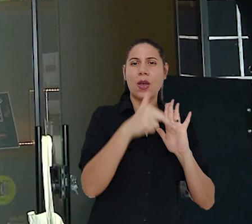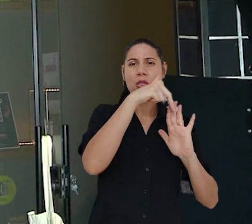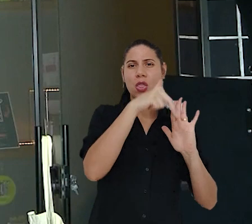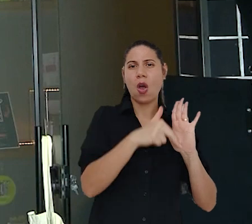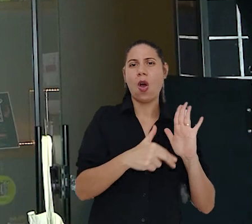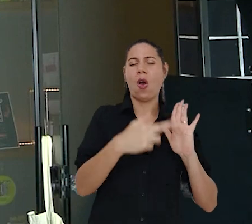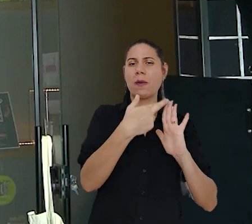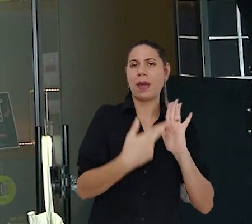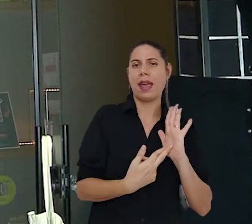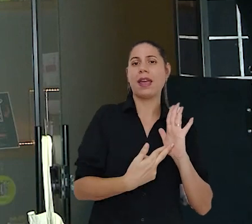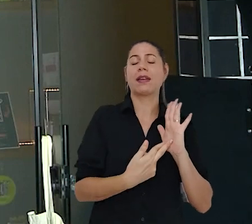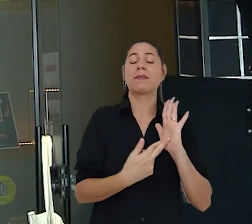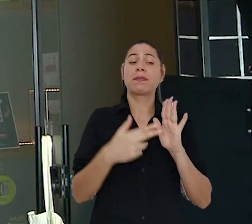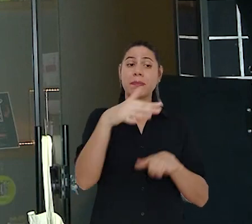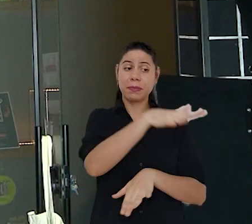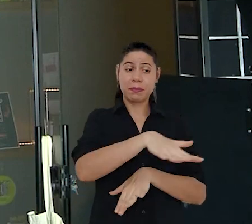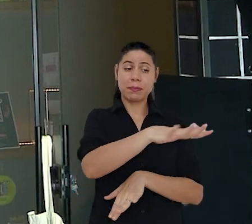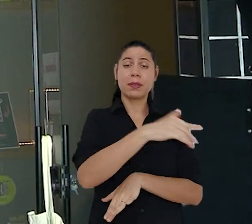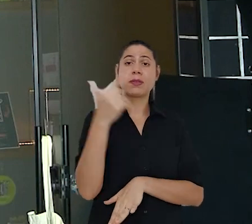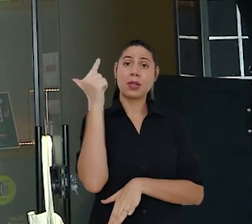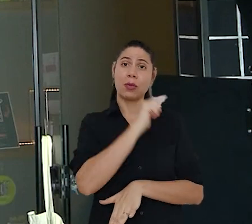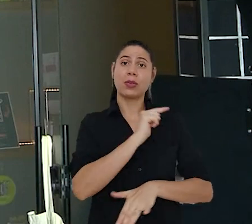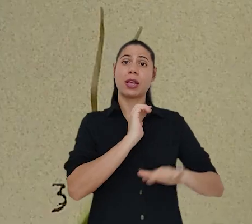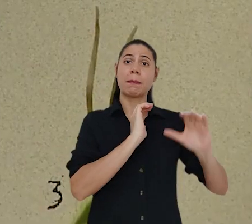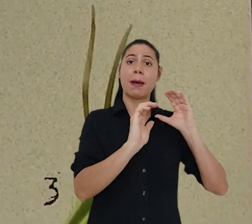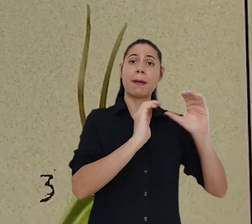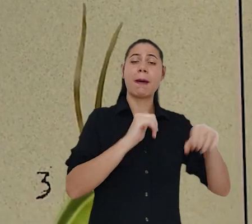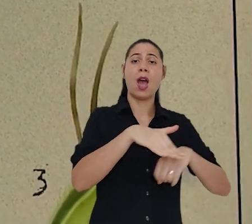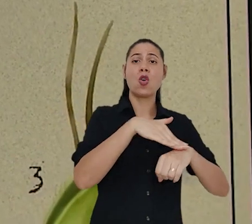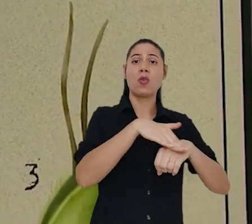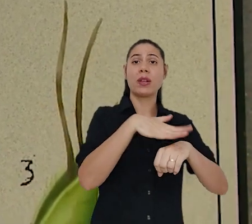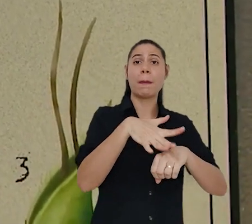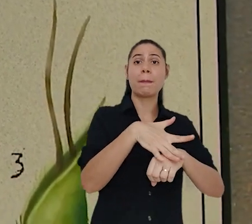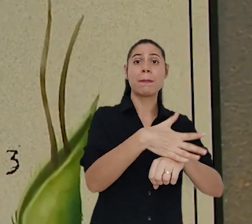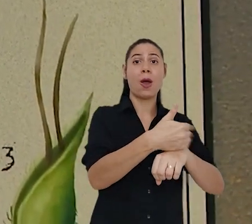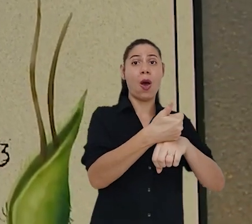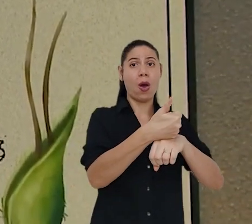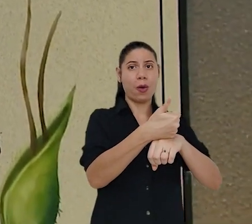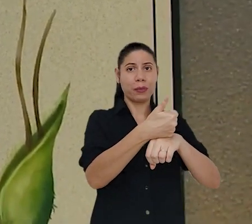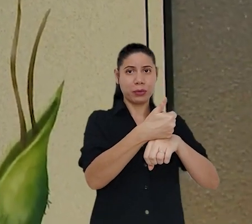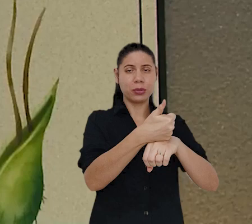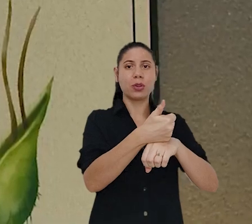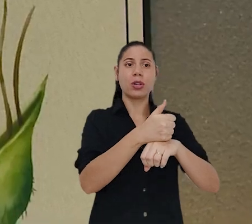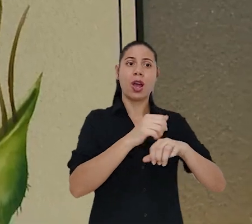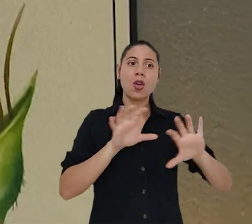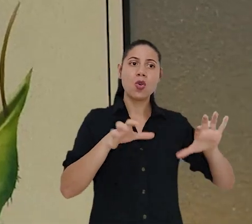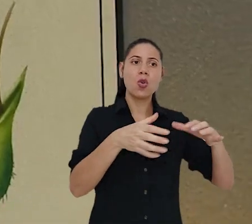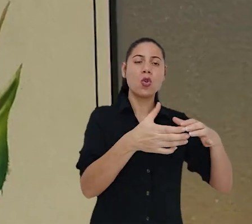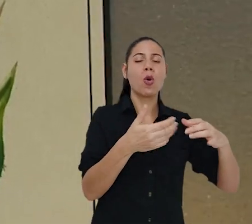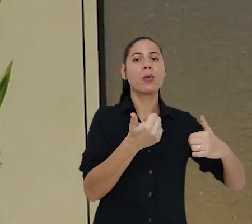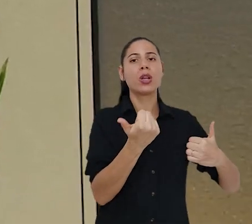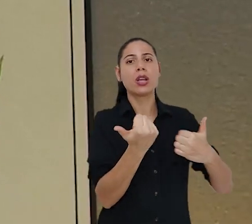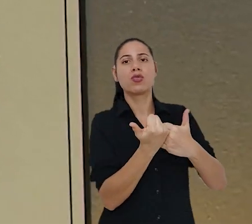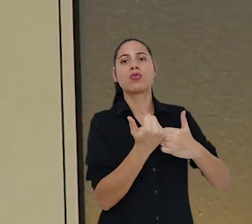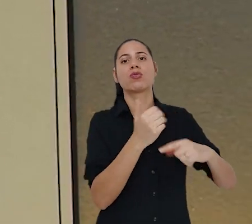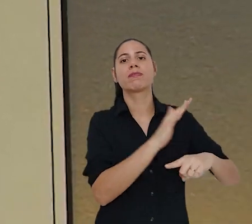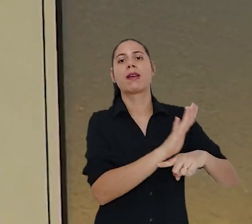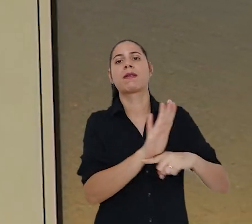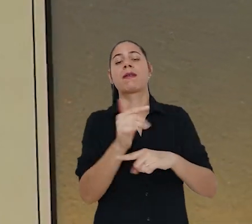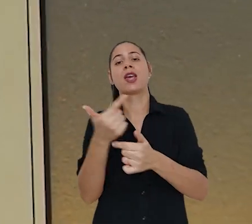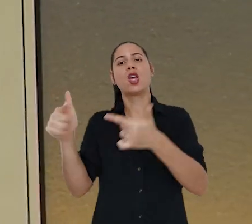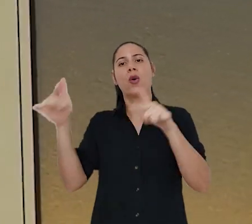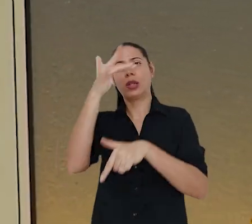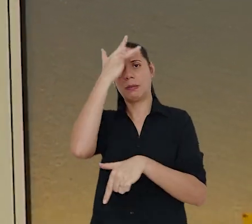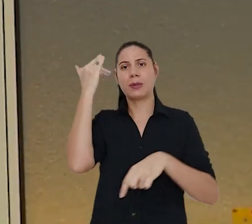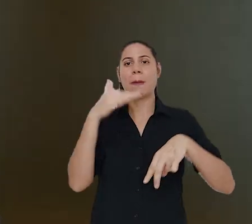No espaço, é possível conversar com profissionais, estudiosos, rede de apoio e outros pacientes que já